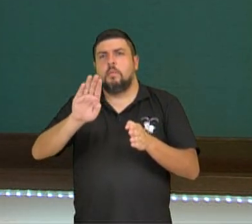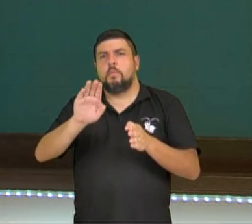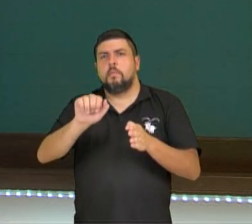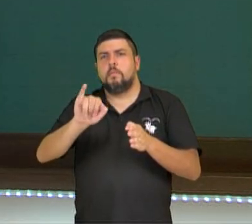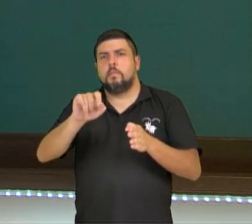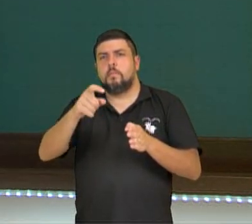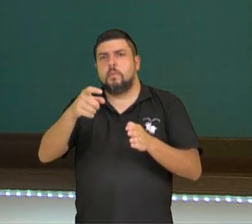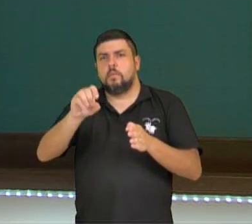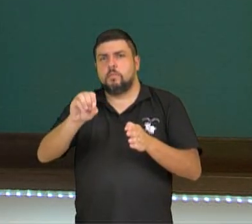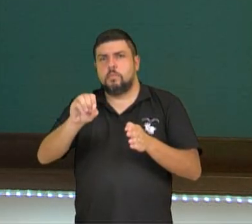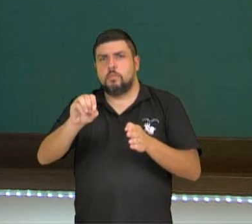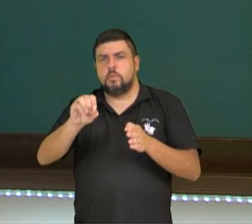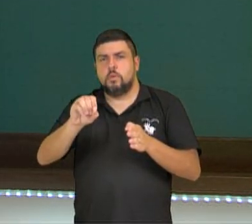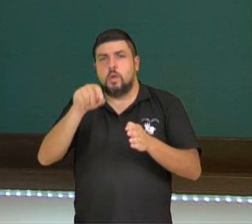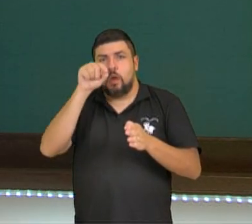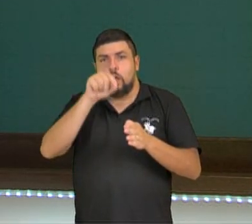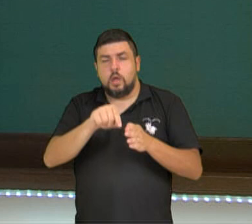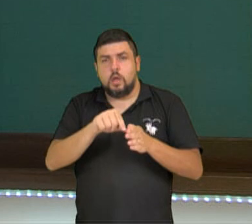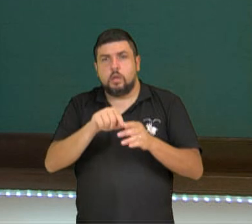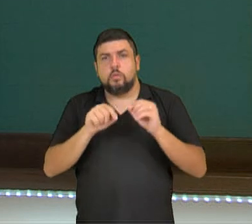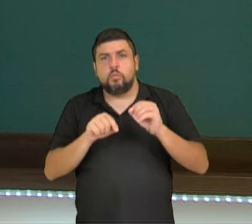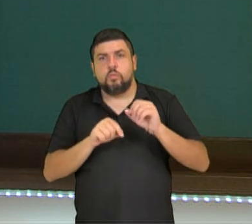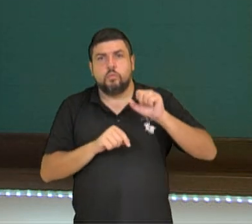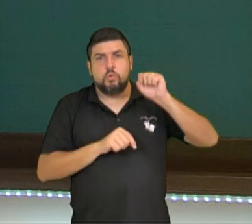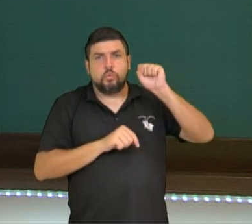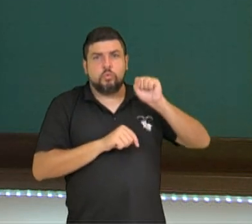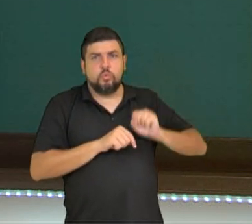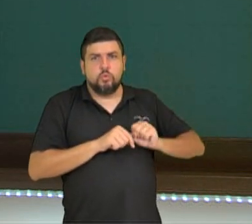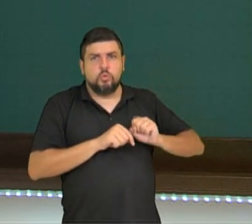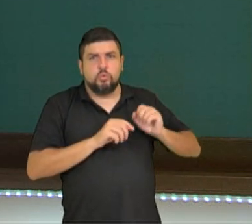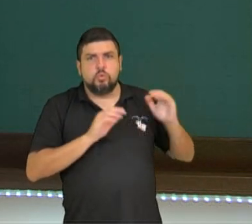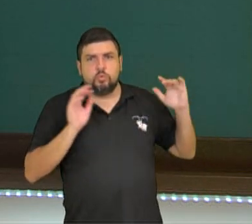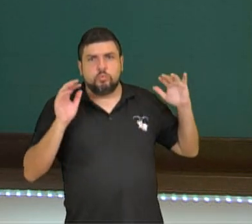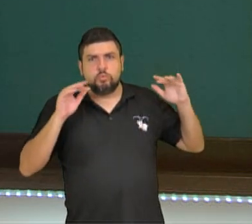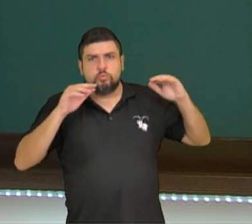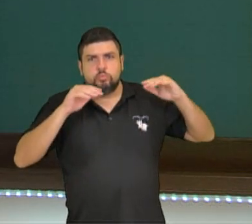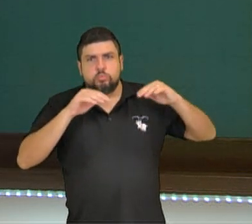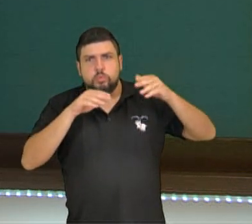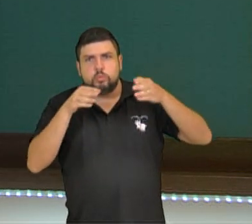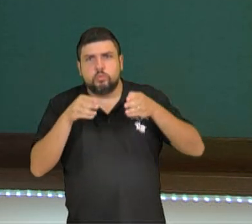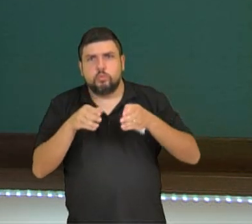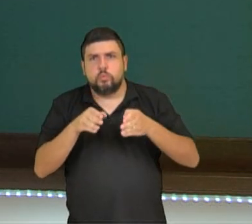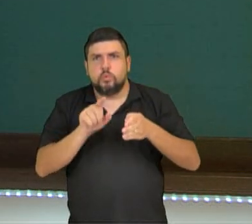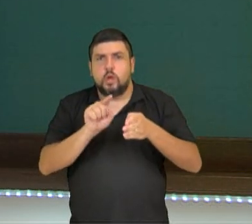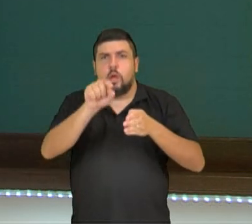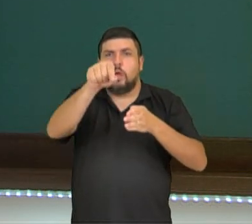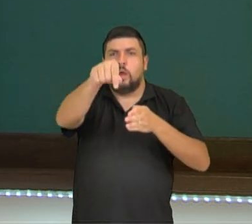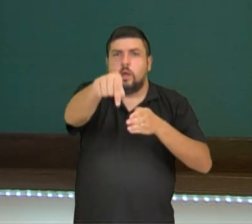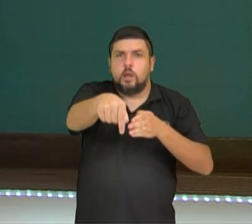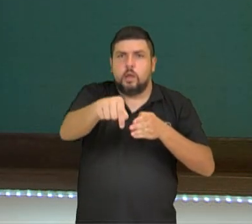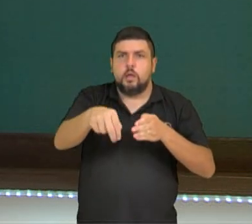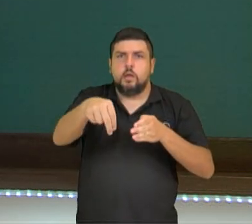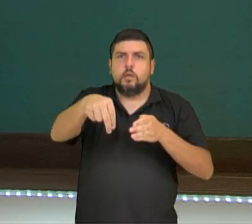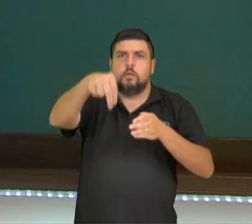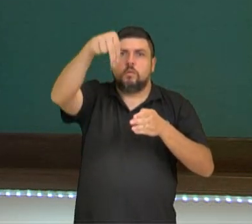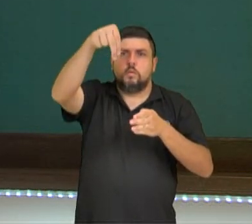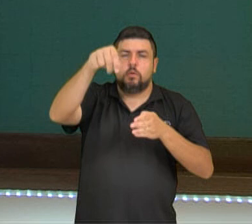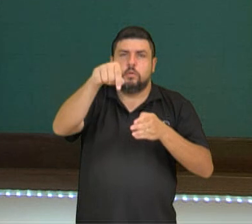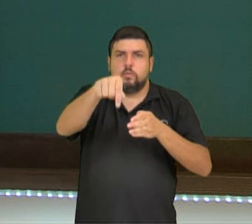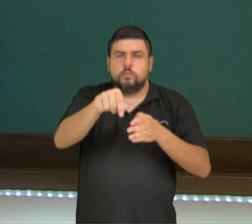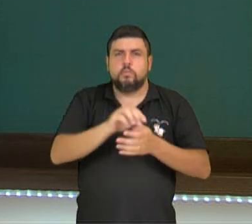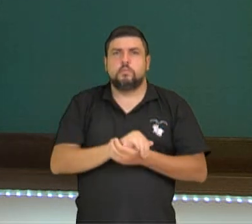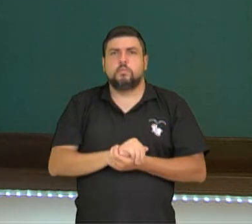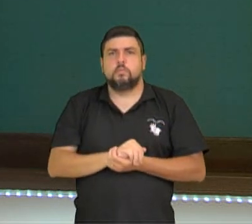norte do nosso estado. O mapa aqui mais detalhado para nós, né? De toda a área da bacia hidrográfica,